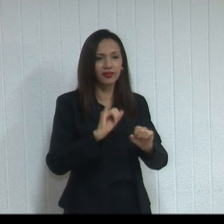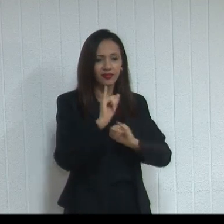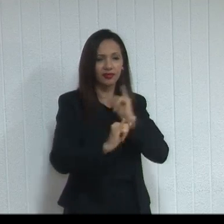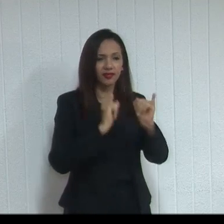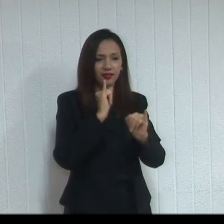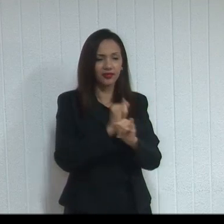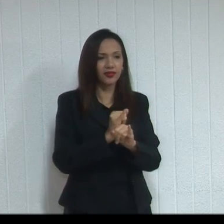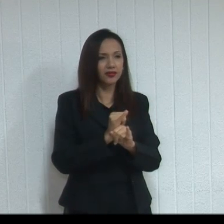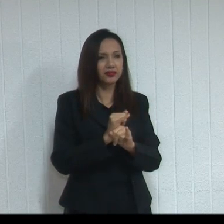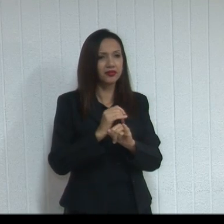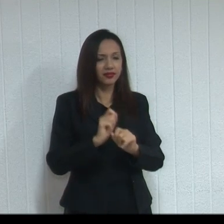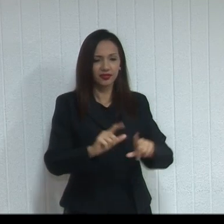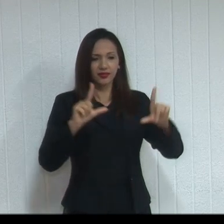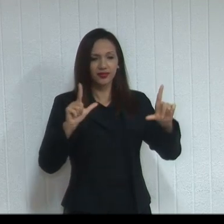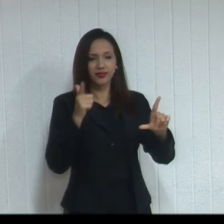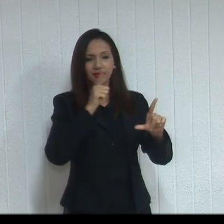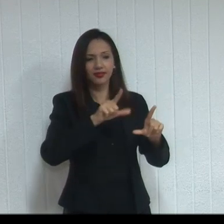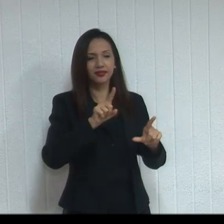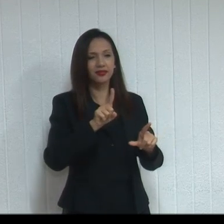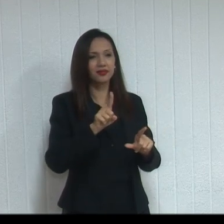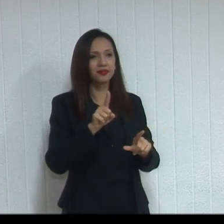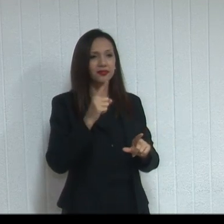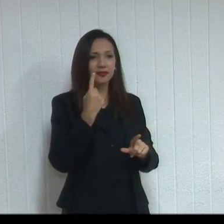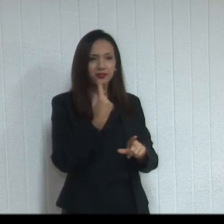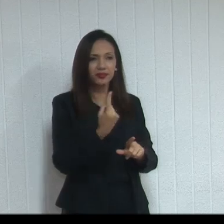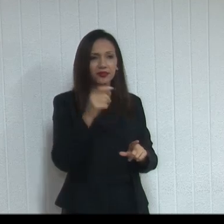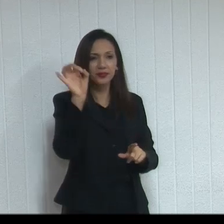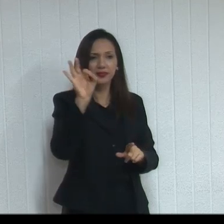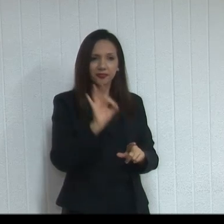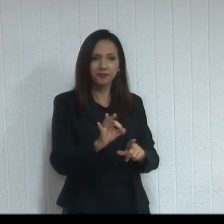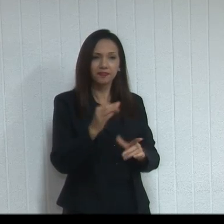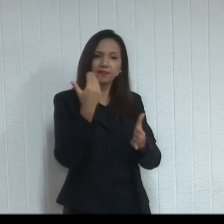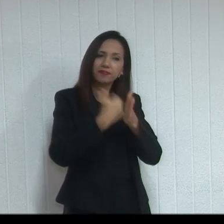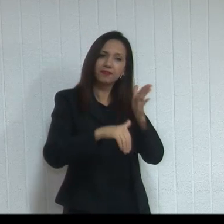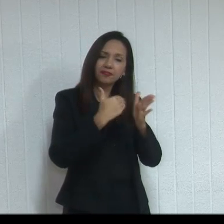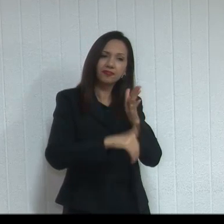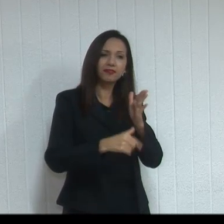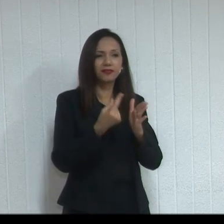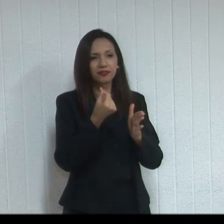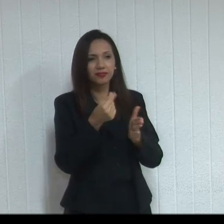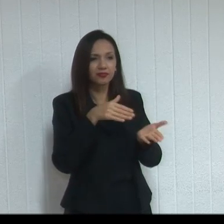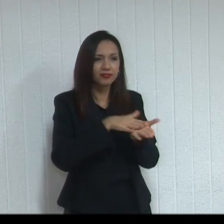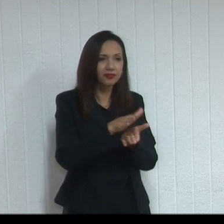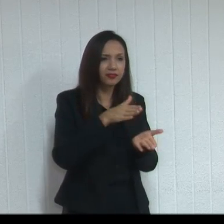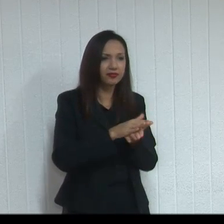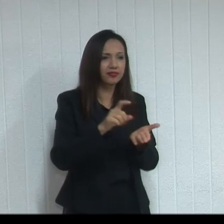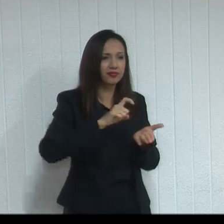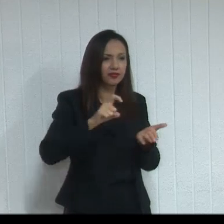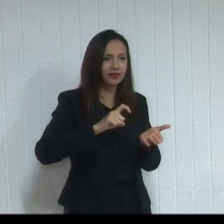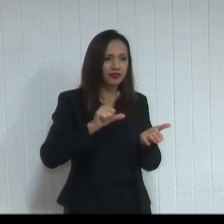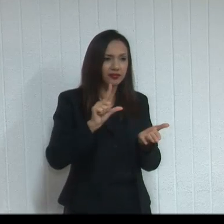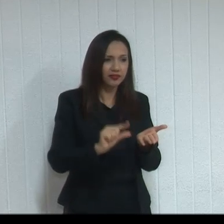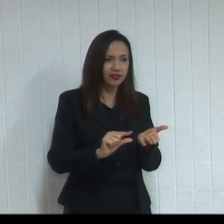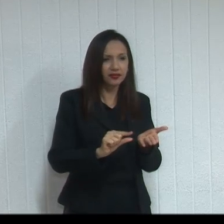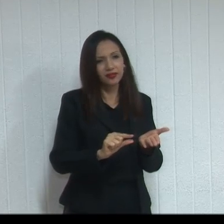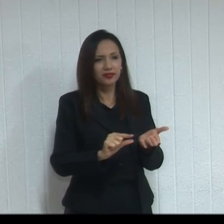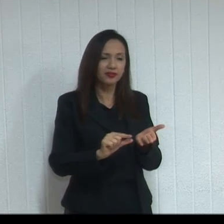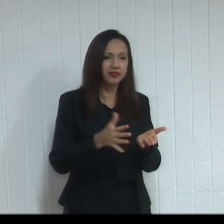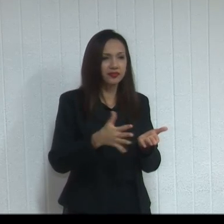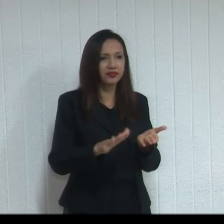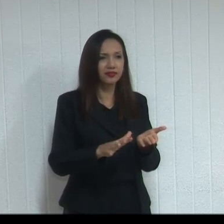IPTU, automaticamente já ganhou 1% de desconto. Porque é o custo aí, não é, da gráfica, a gente sabe que é um pouquinho menor, deve ser em torno